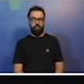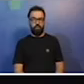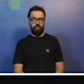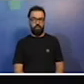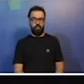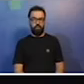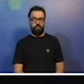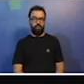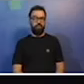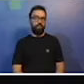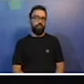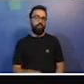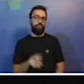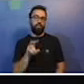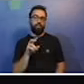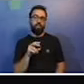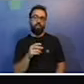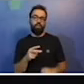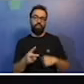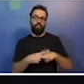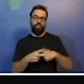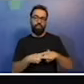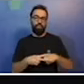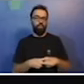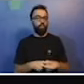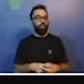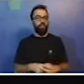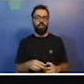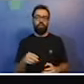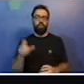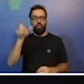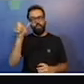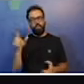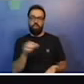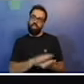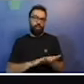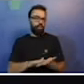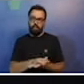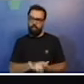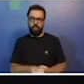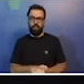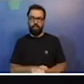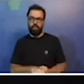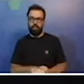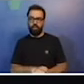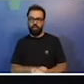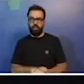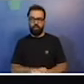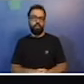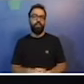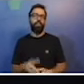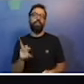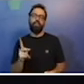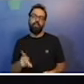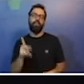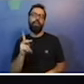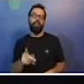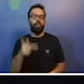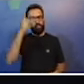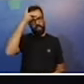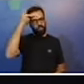Verbos impessoais. Por não terem sujeito, os chamados verbos impessoais ficam sempre na terceira pessoa do